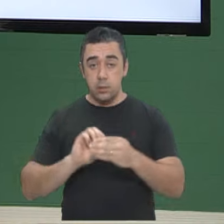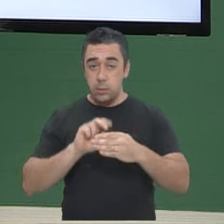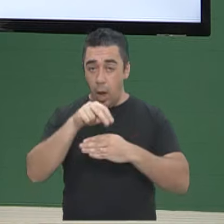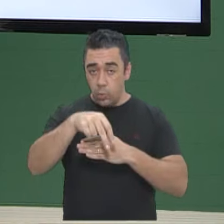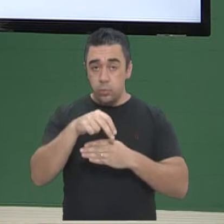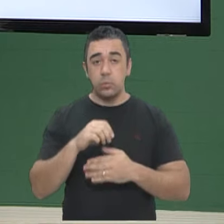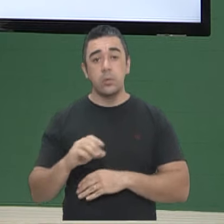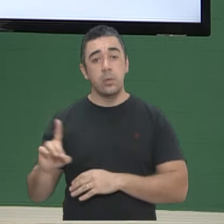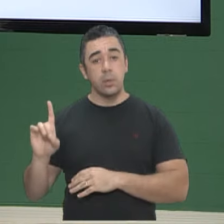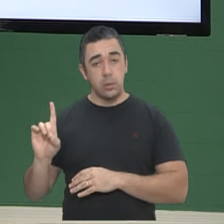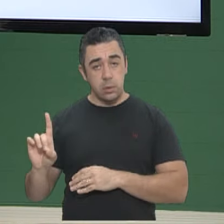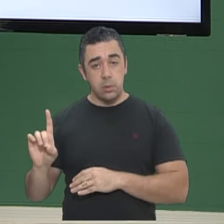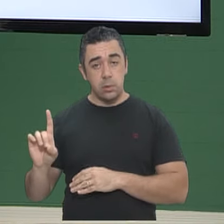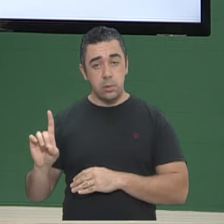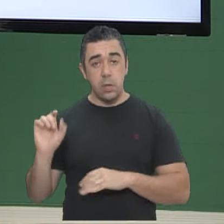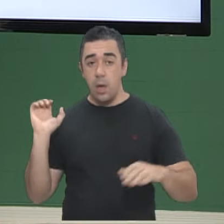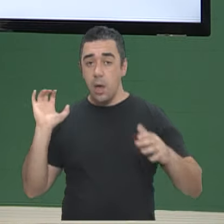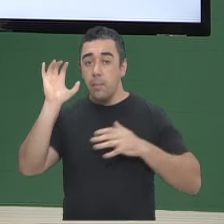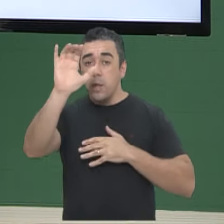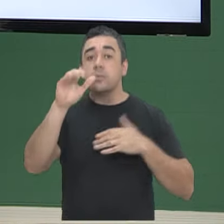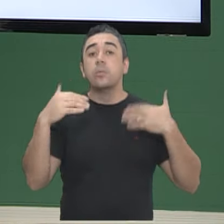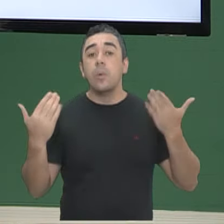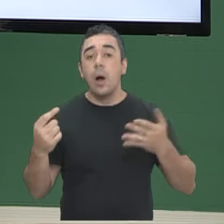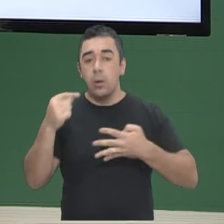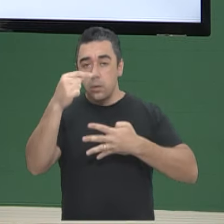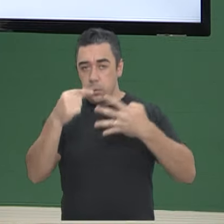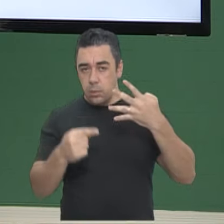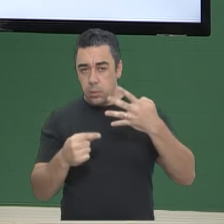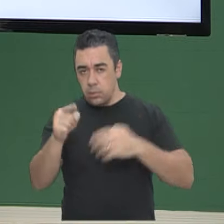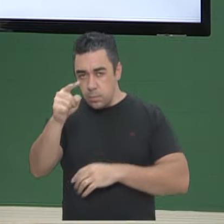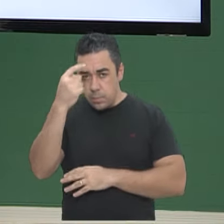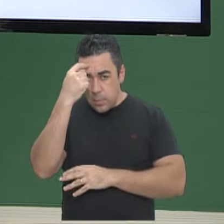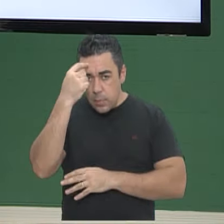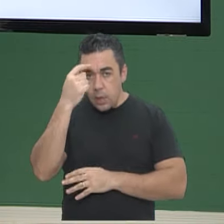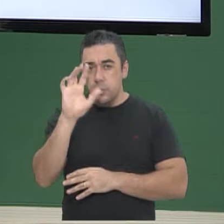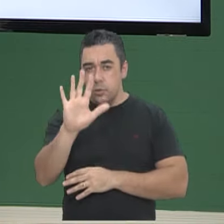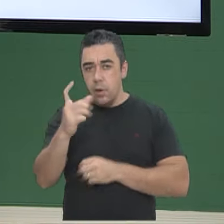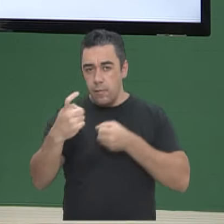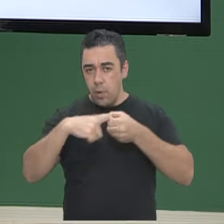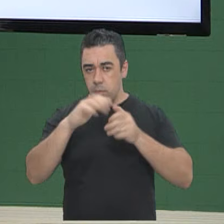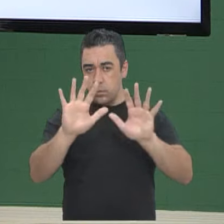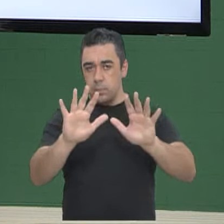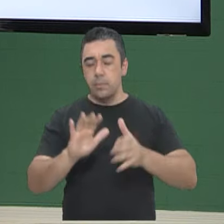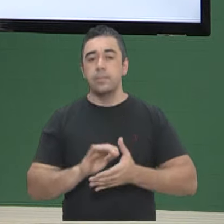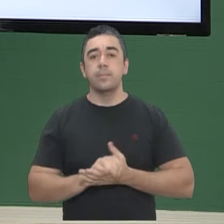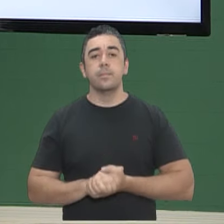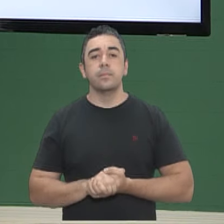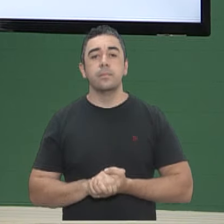salto ou alternativa D, arremesso? Vamos pensar e a gente já volta com a resposta.